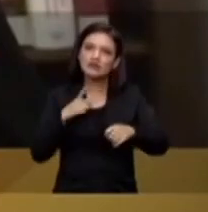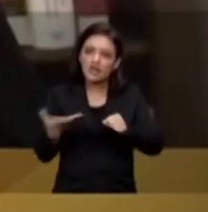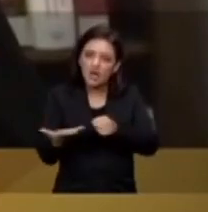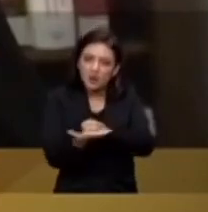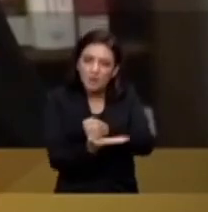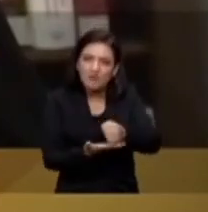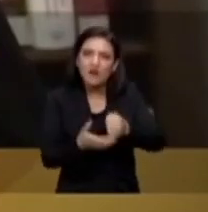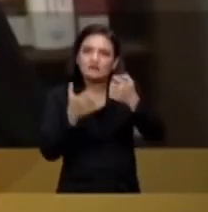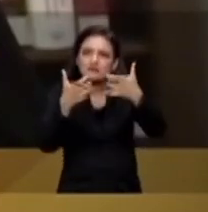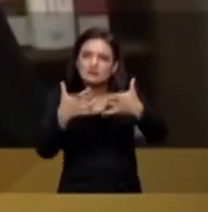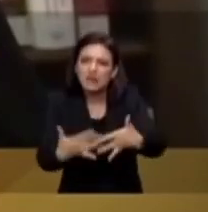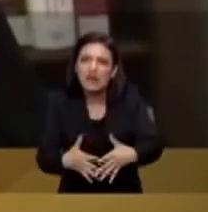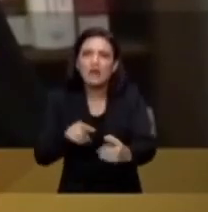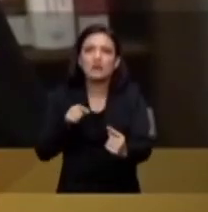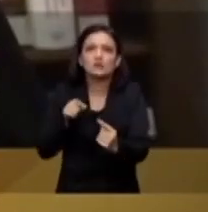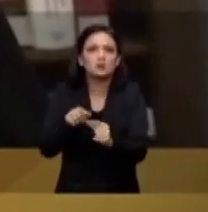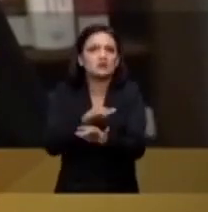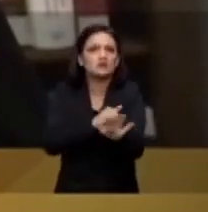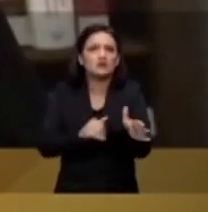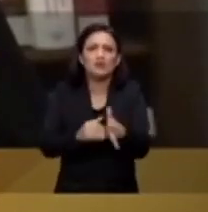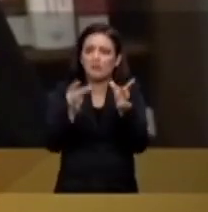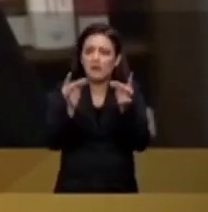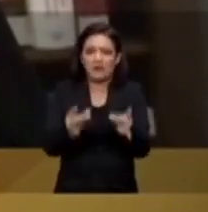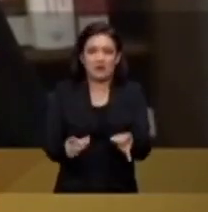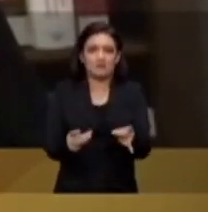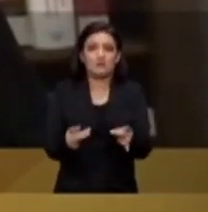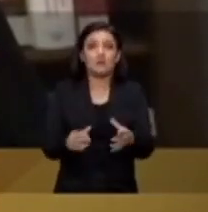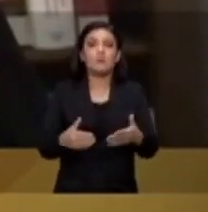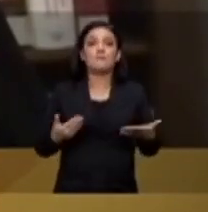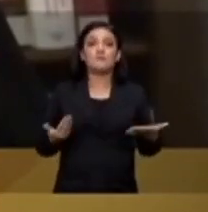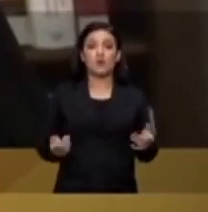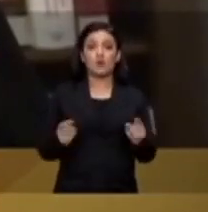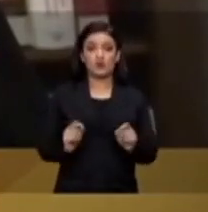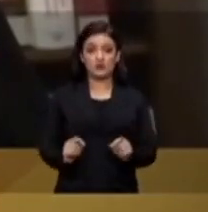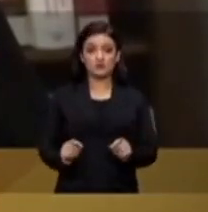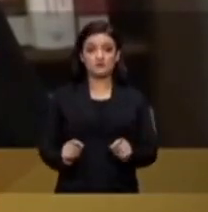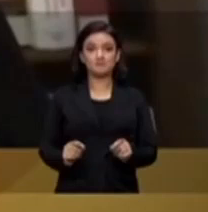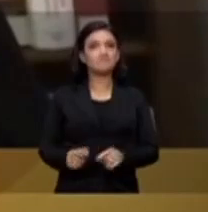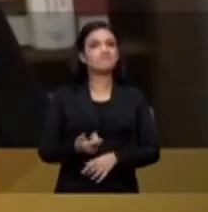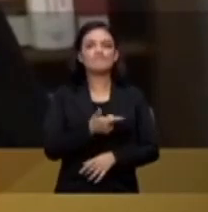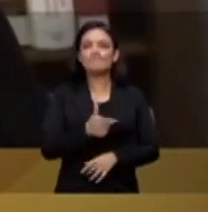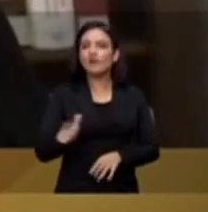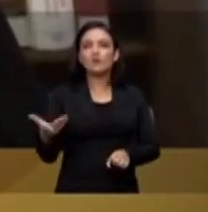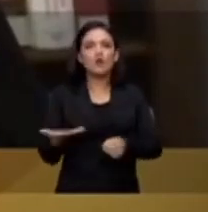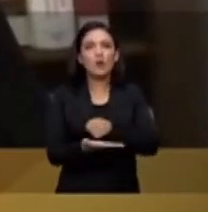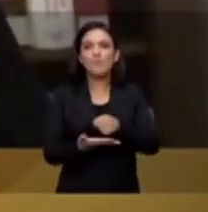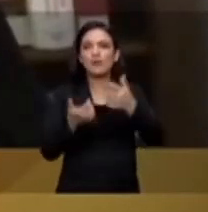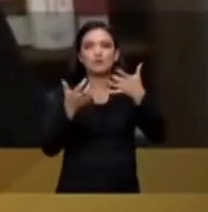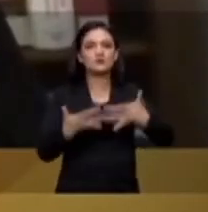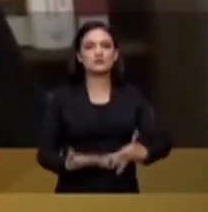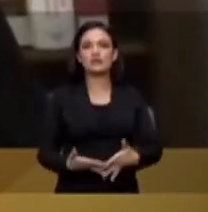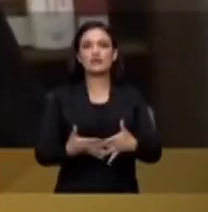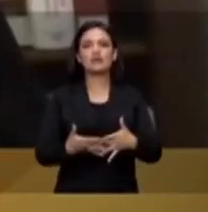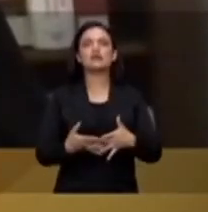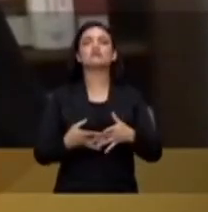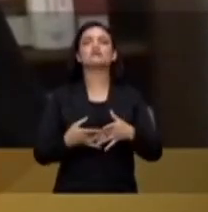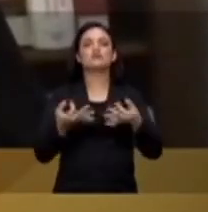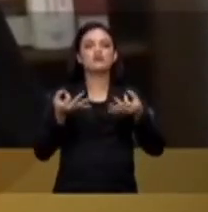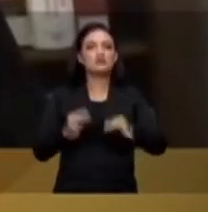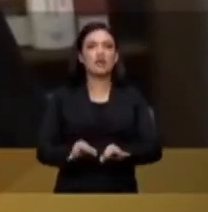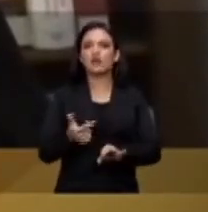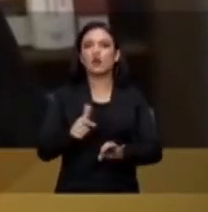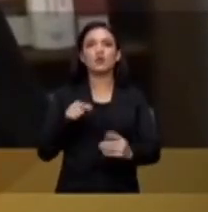com devido respeito, eu estou dizendo que, para além da ausência de fundamentação adequada, eis que não foram expostas